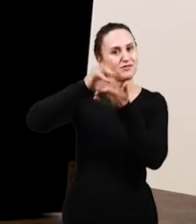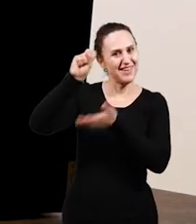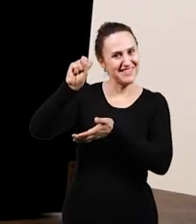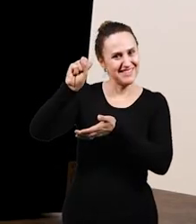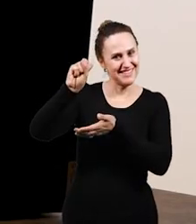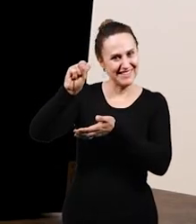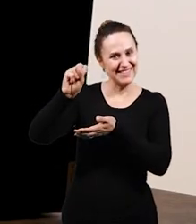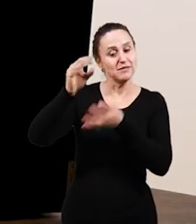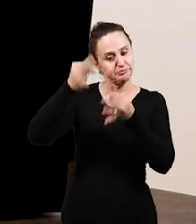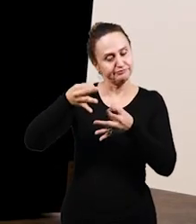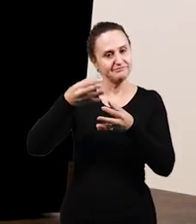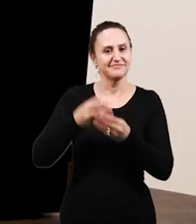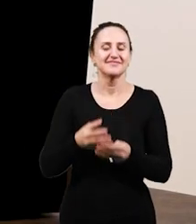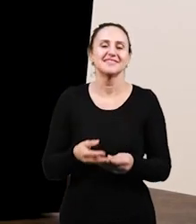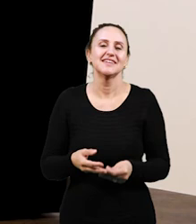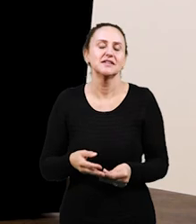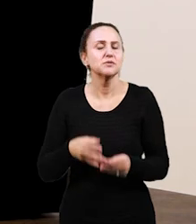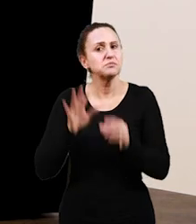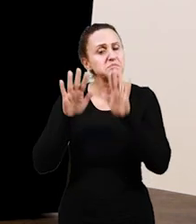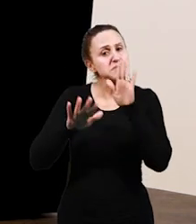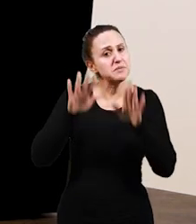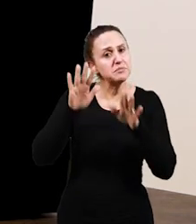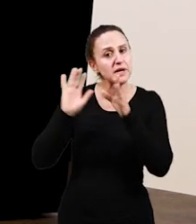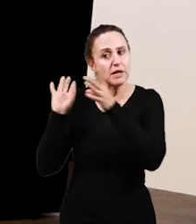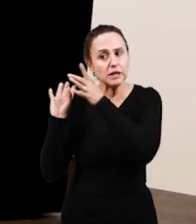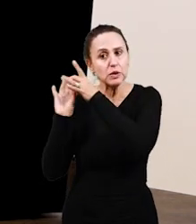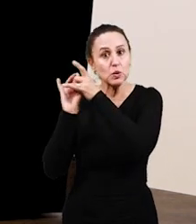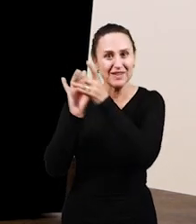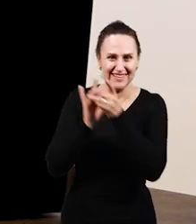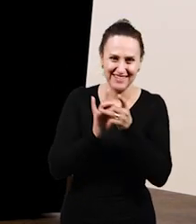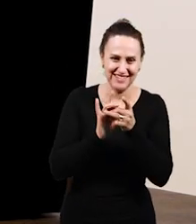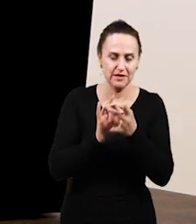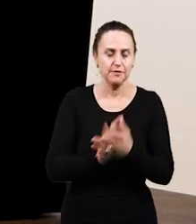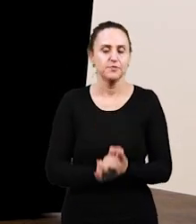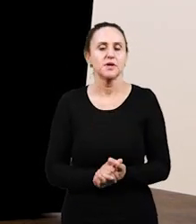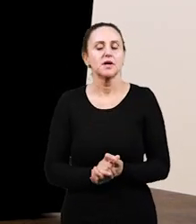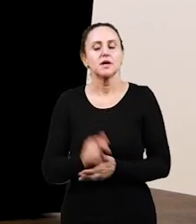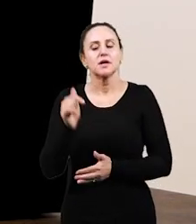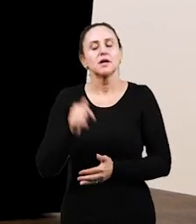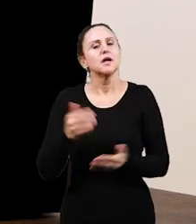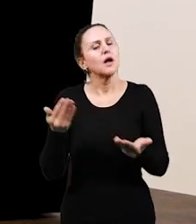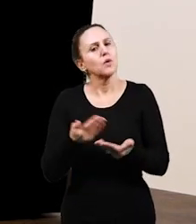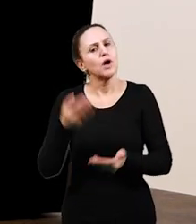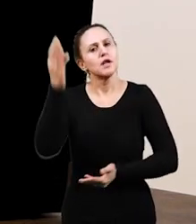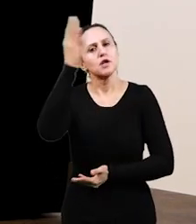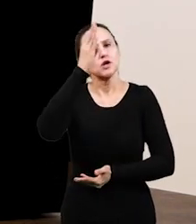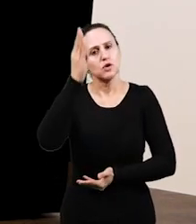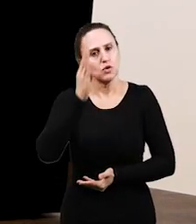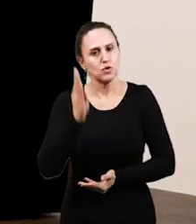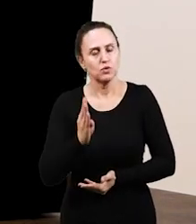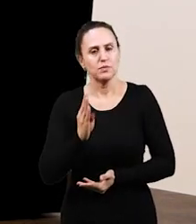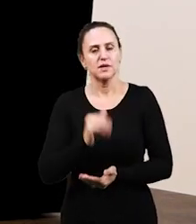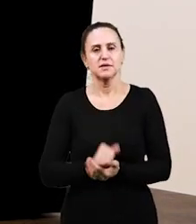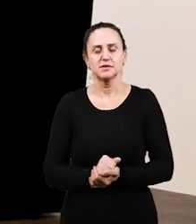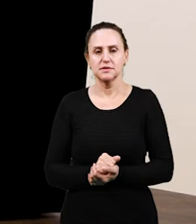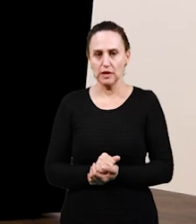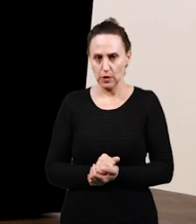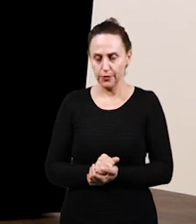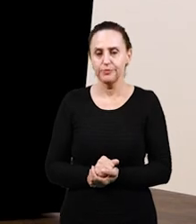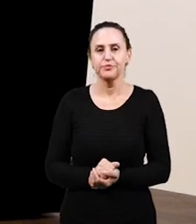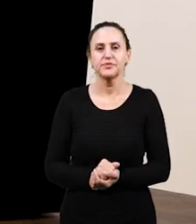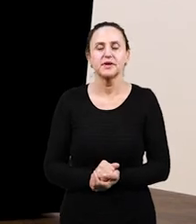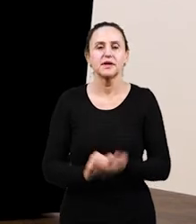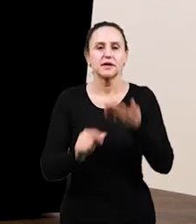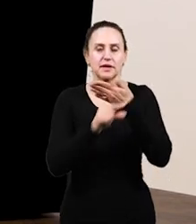possível e no Brasil Já chegamos com funcionalismo Brasil com Ataliba de Castilho